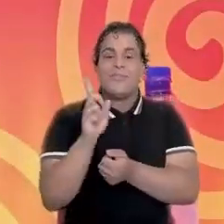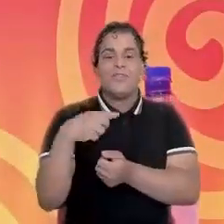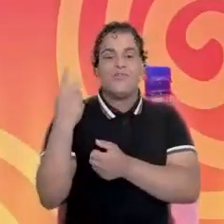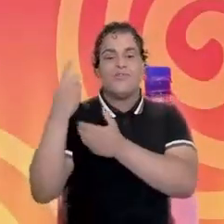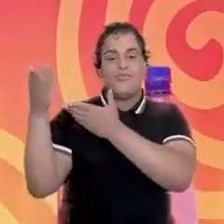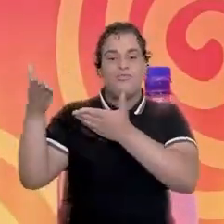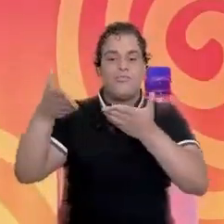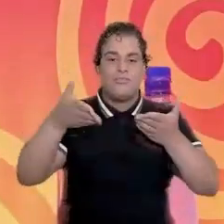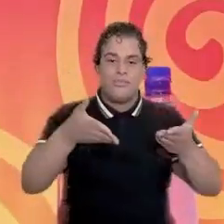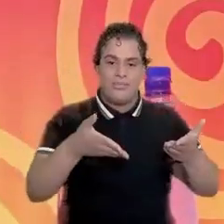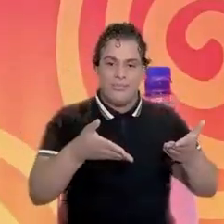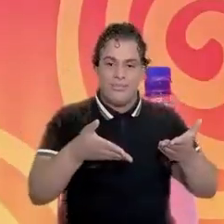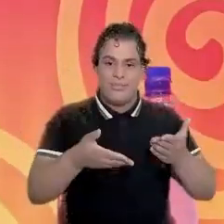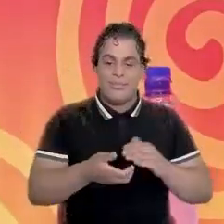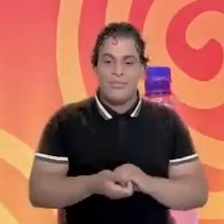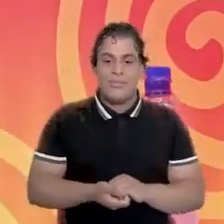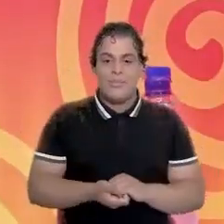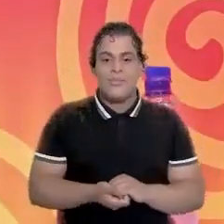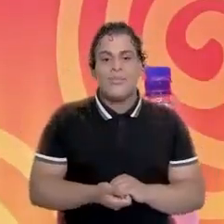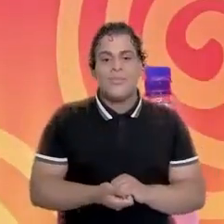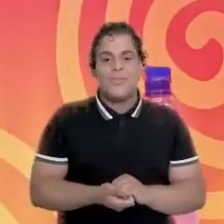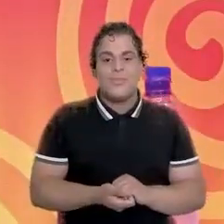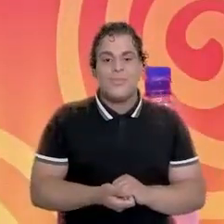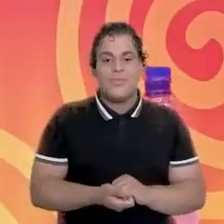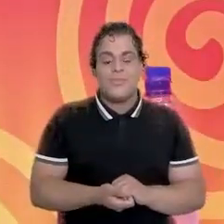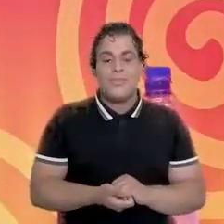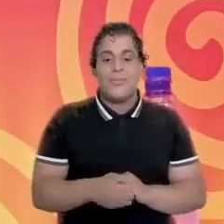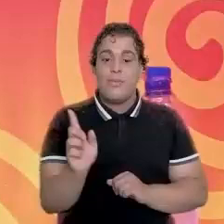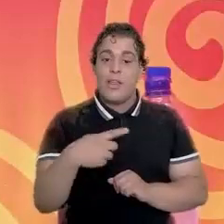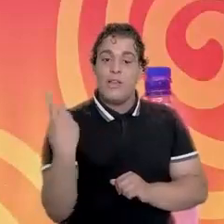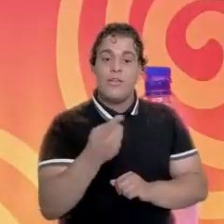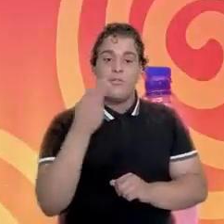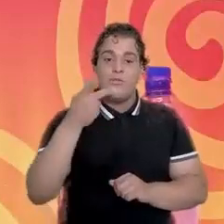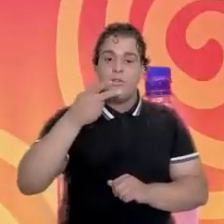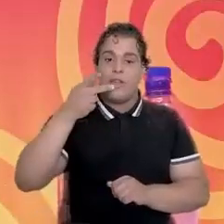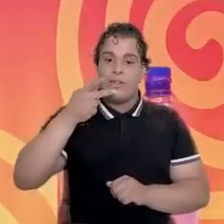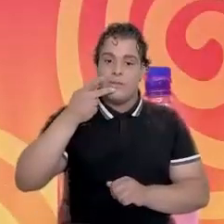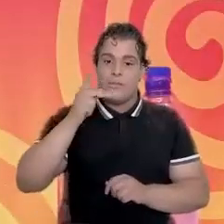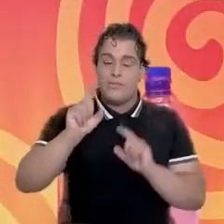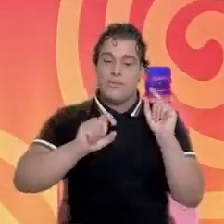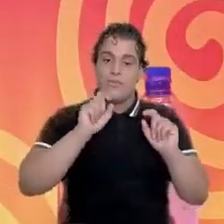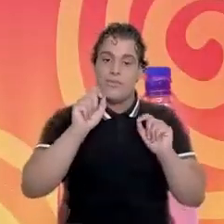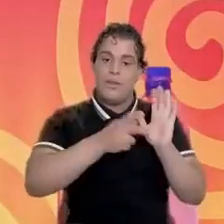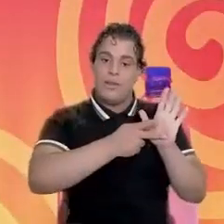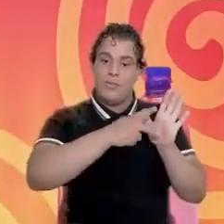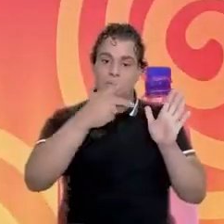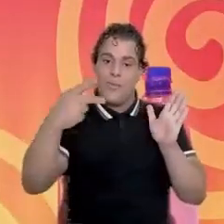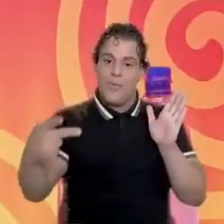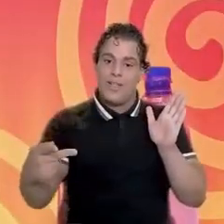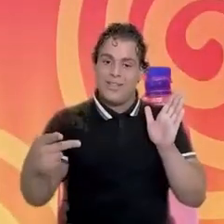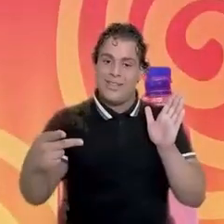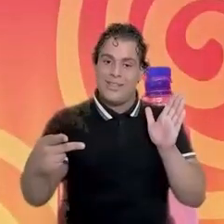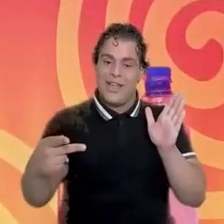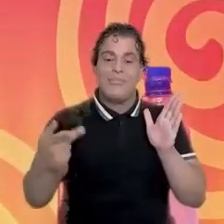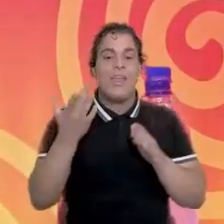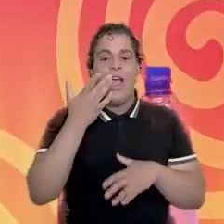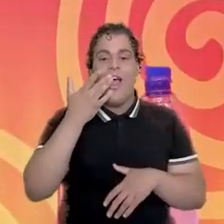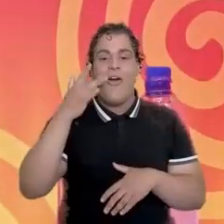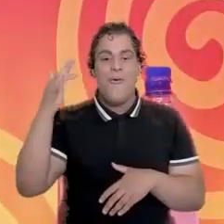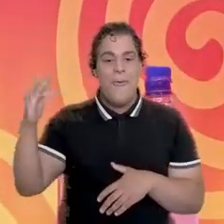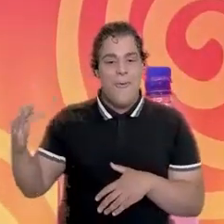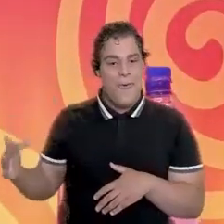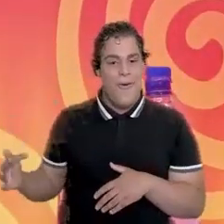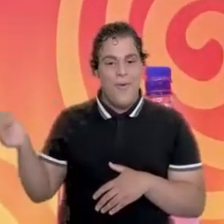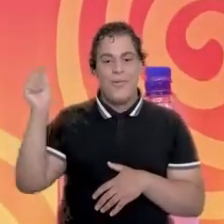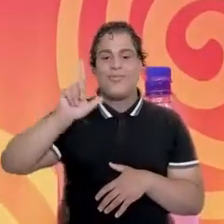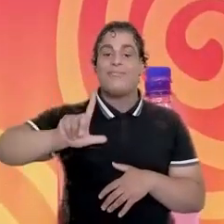é Iris Santiago, uma mulher parda de cabelos muito cacheados e cheios de tom grisalho. O comprimento vai até os seus ombros.